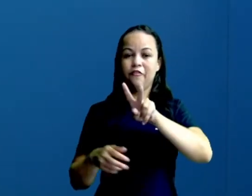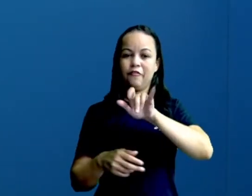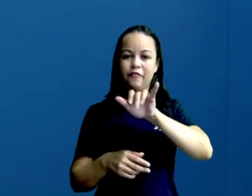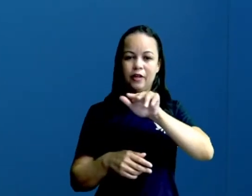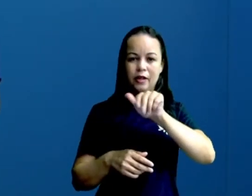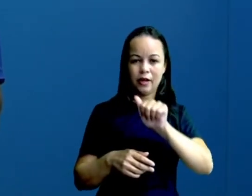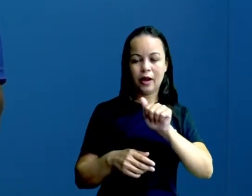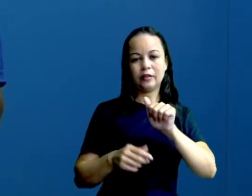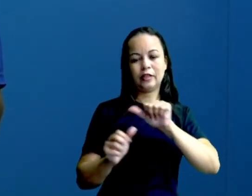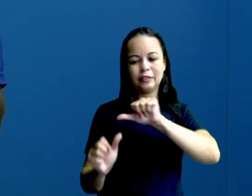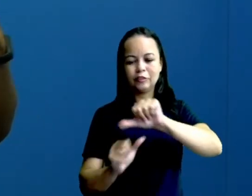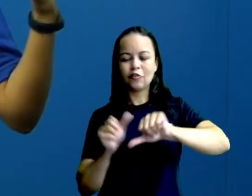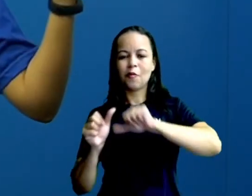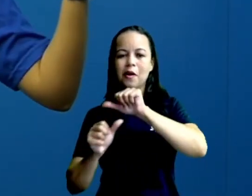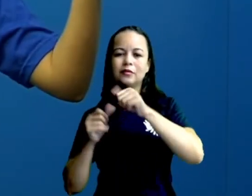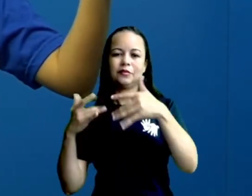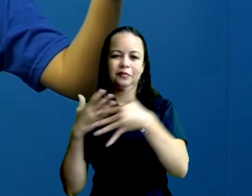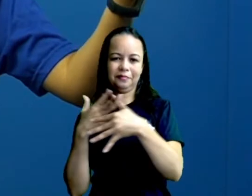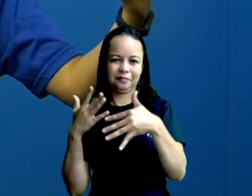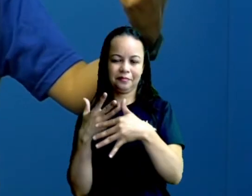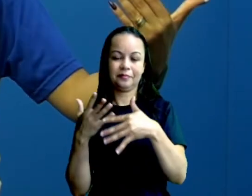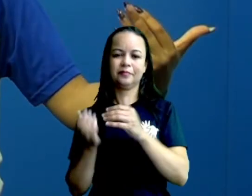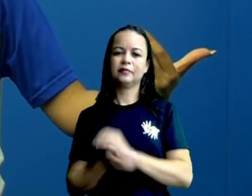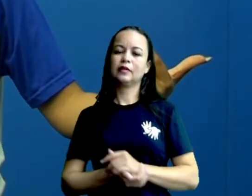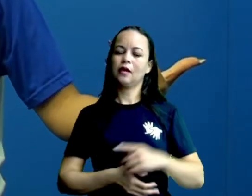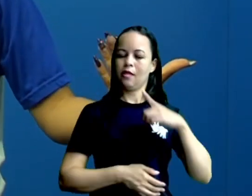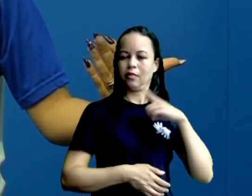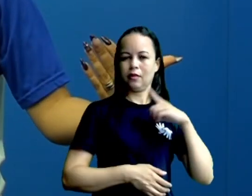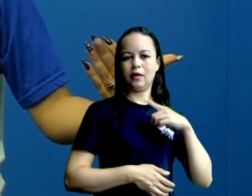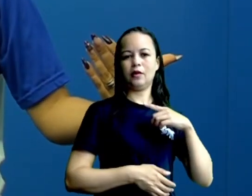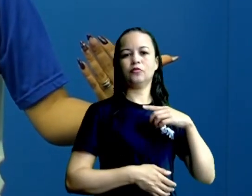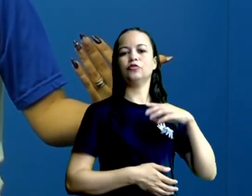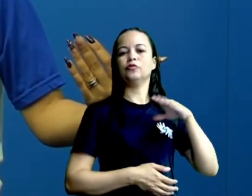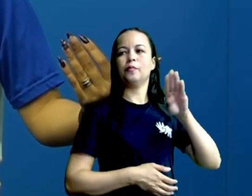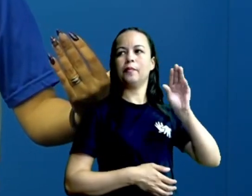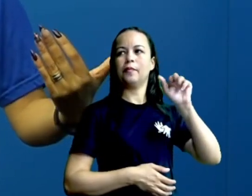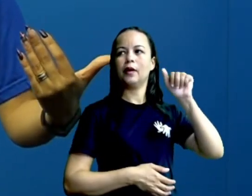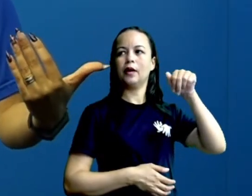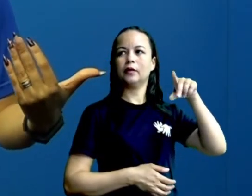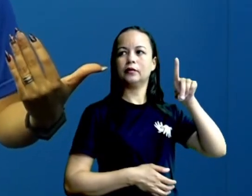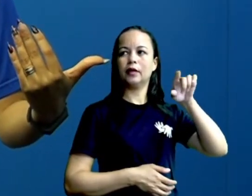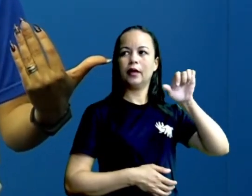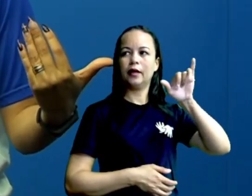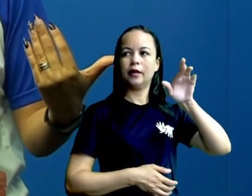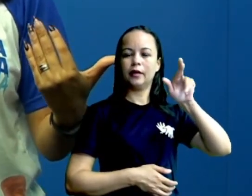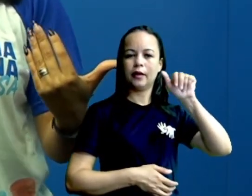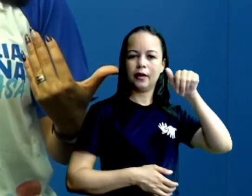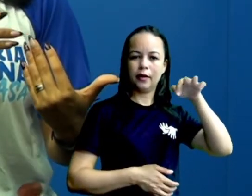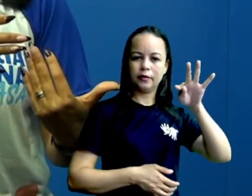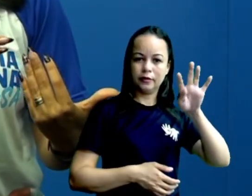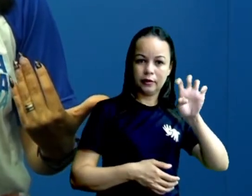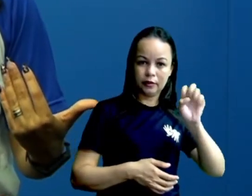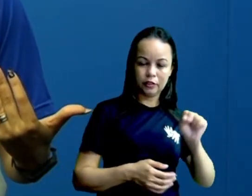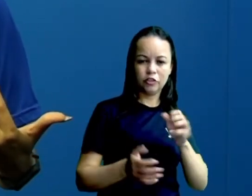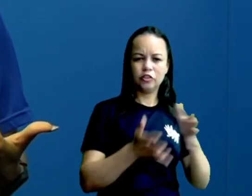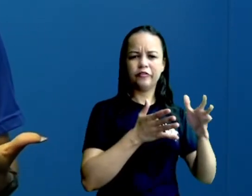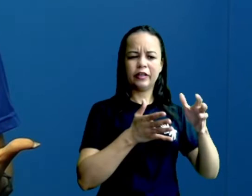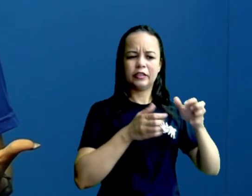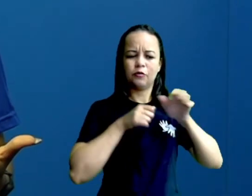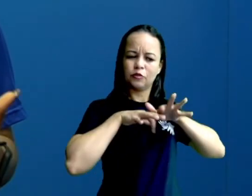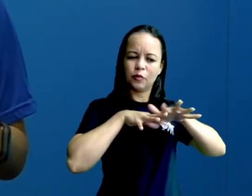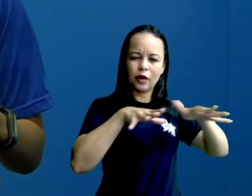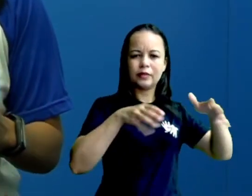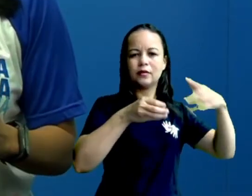às cidades, tá certo? Eu tinha os bandeirantes, certo? Que eles faziam essa exploração